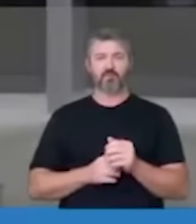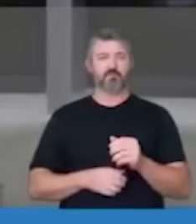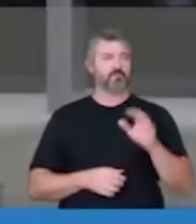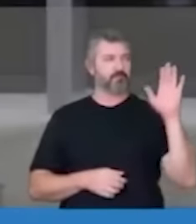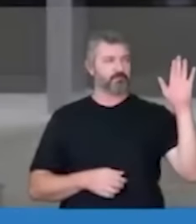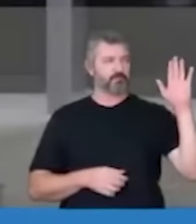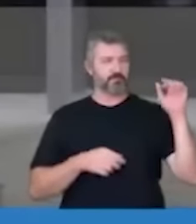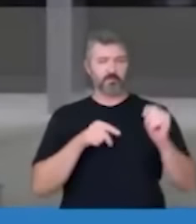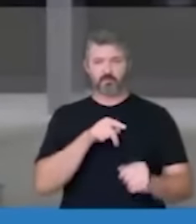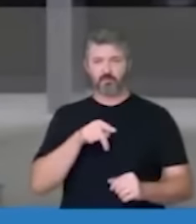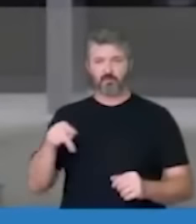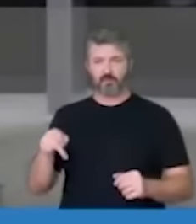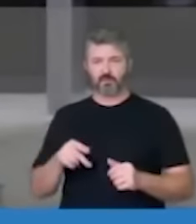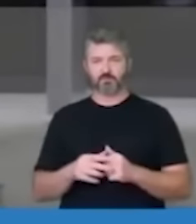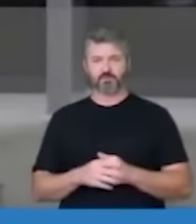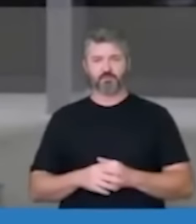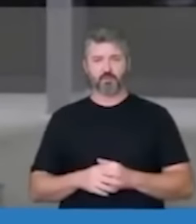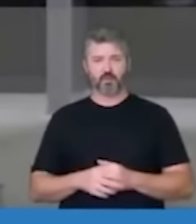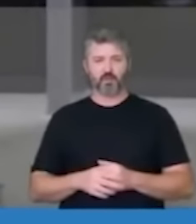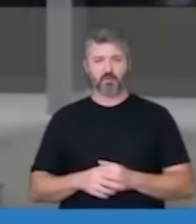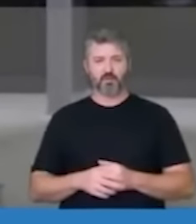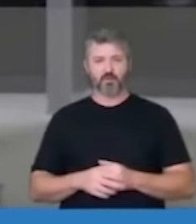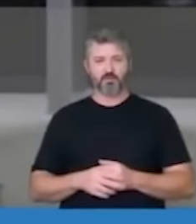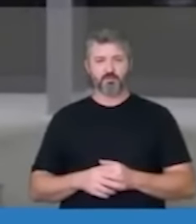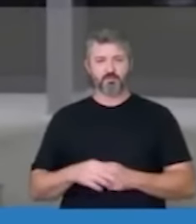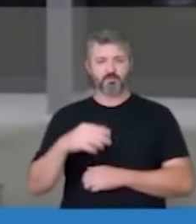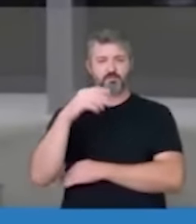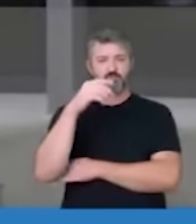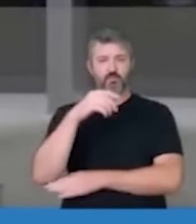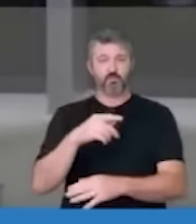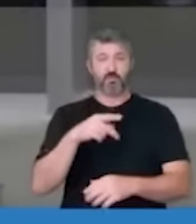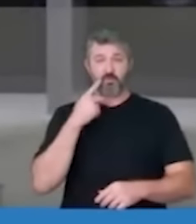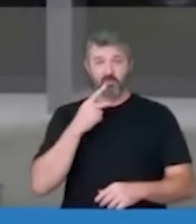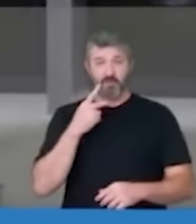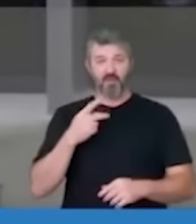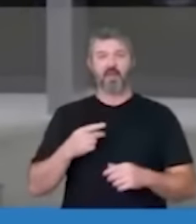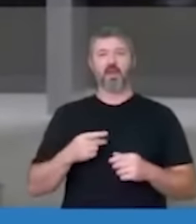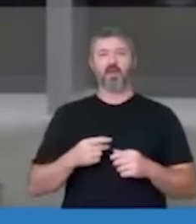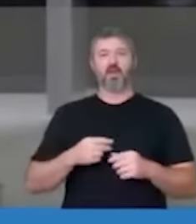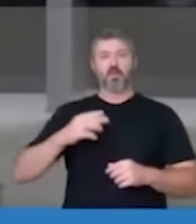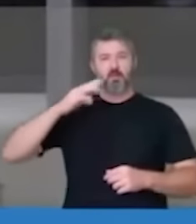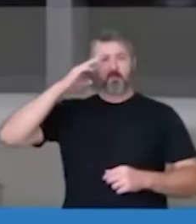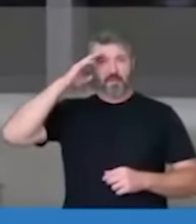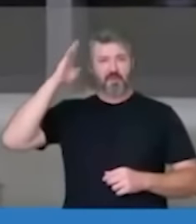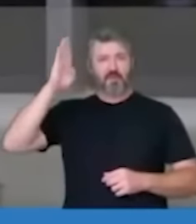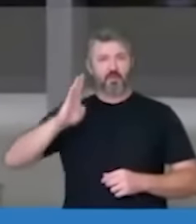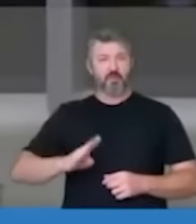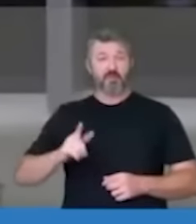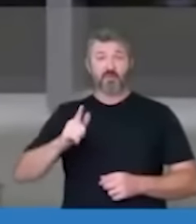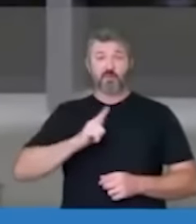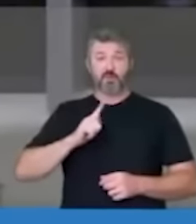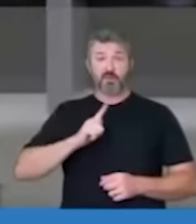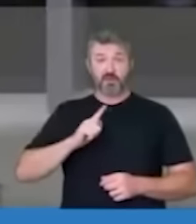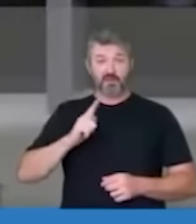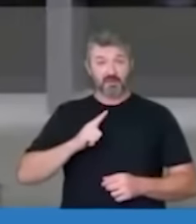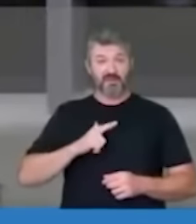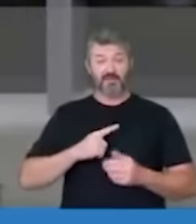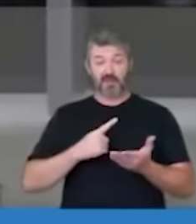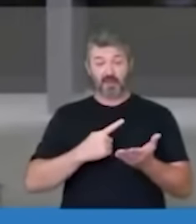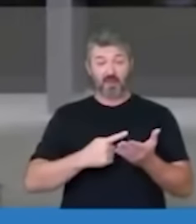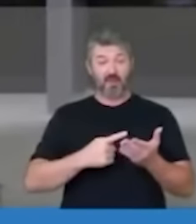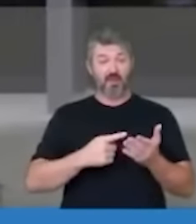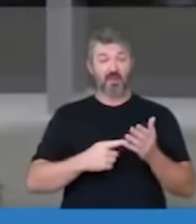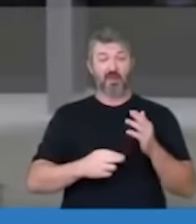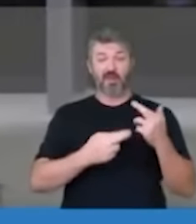Presidente, dizer que as Forças Armadas, elas têm um papel definido, que é defender o